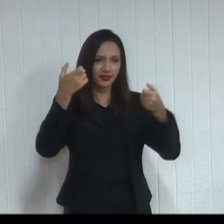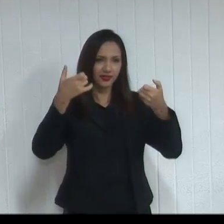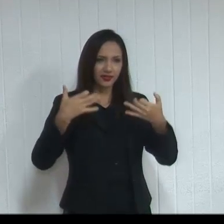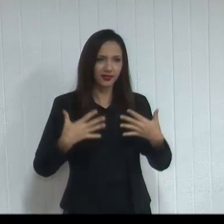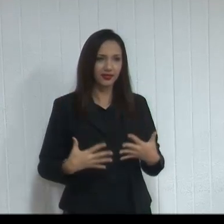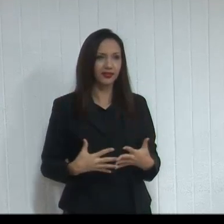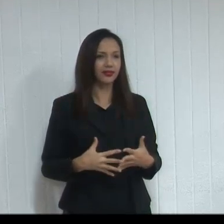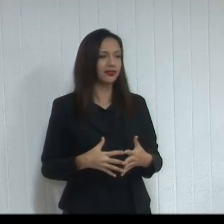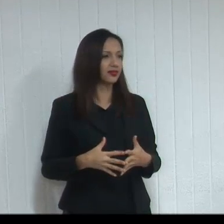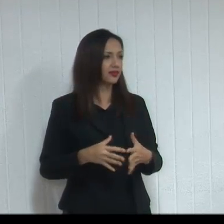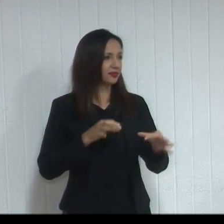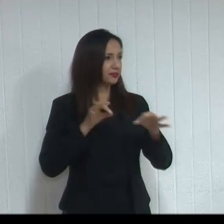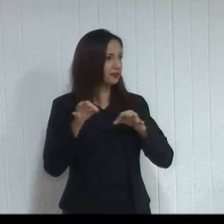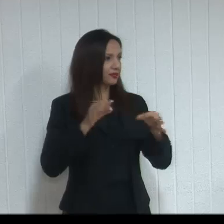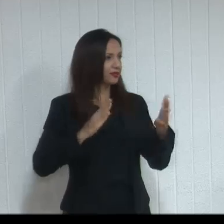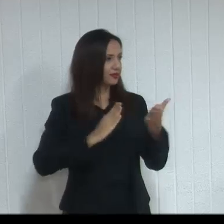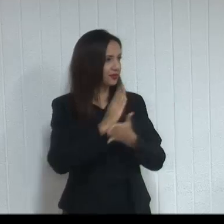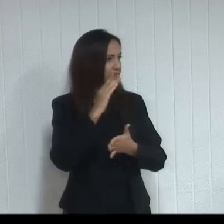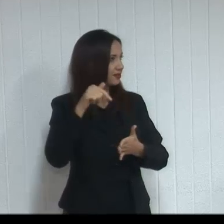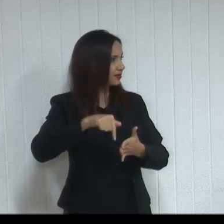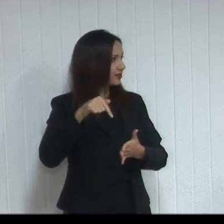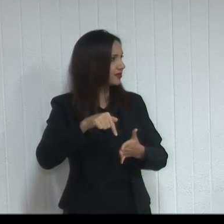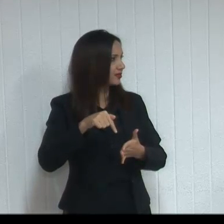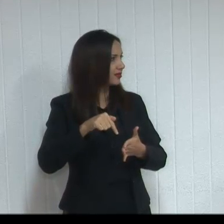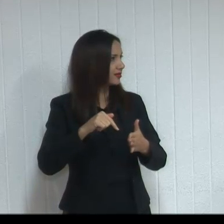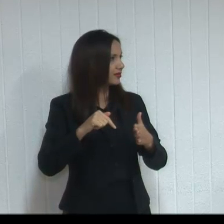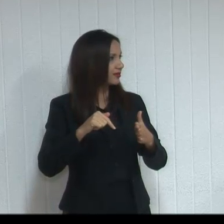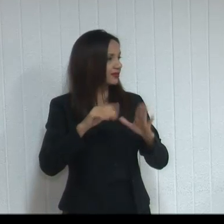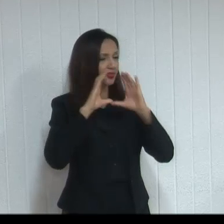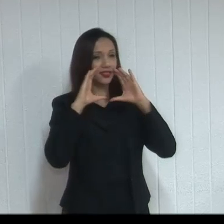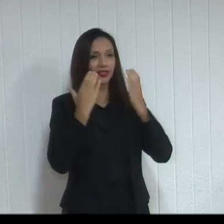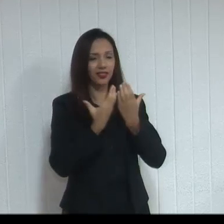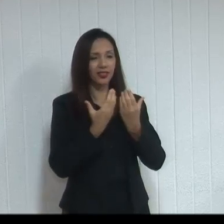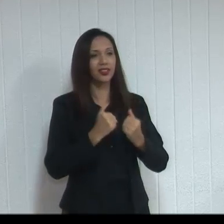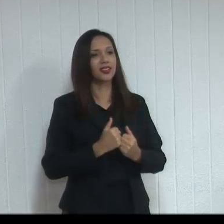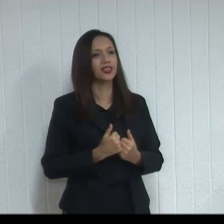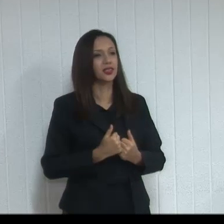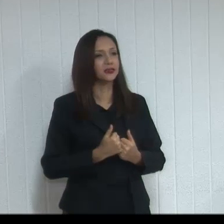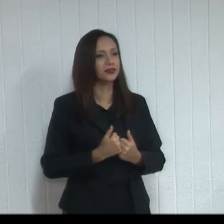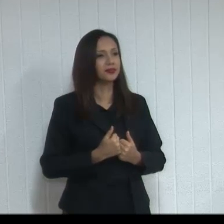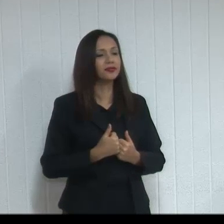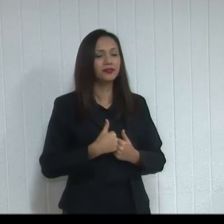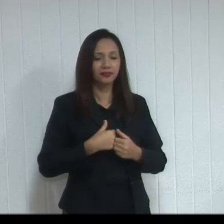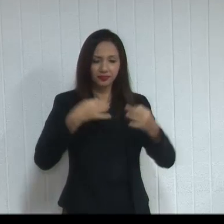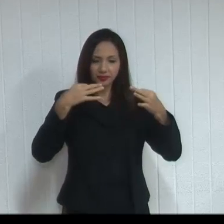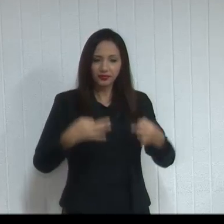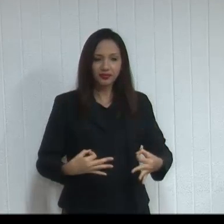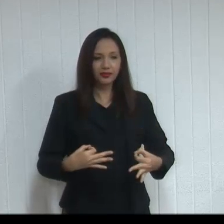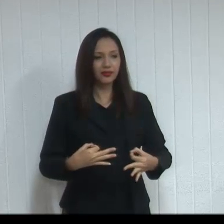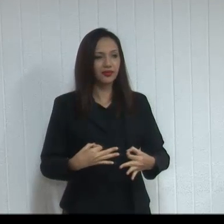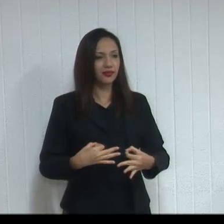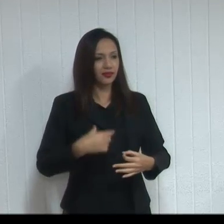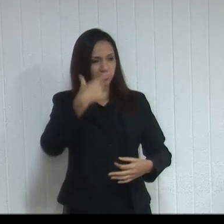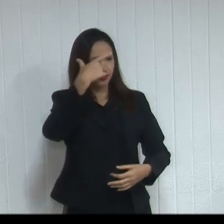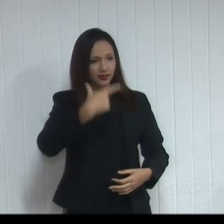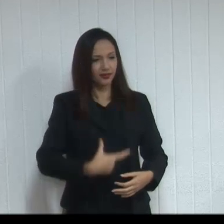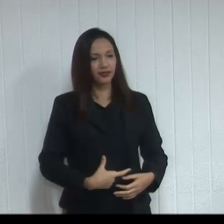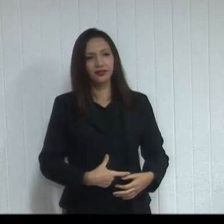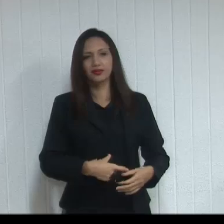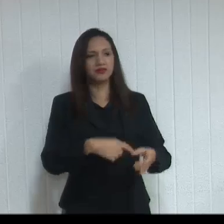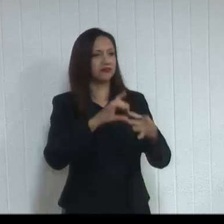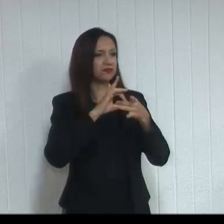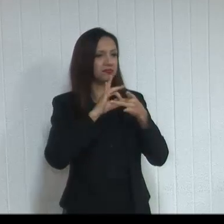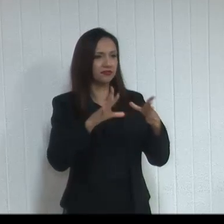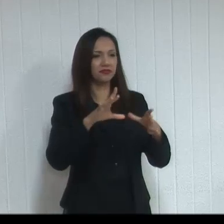explicação do projeto que foi aprovado por essa casa, e eu também reafirmo a minha posição democrática aqui. Eu sou democrático,